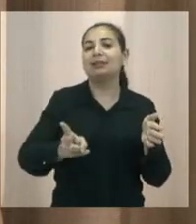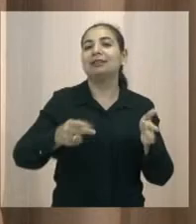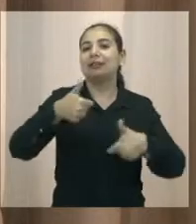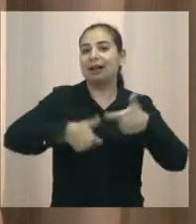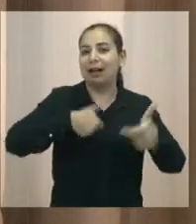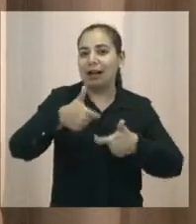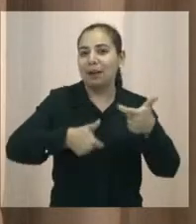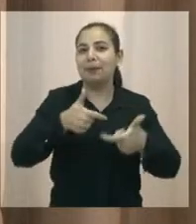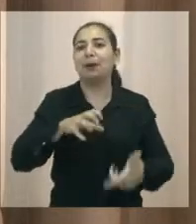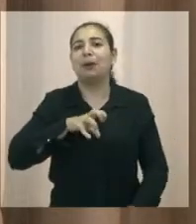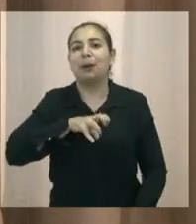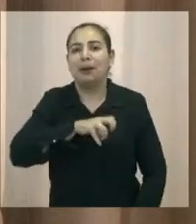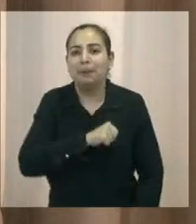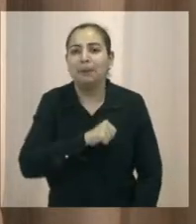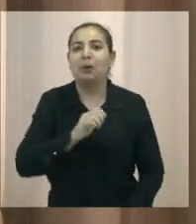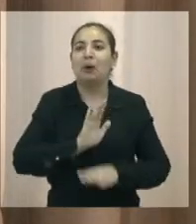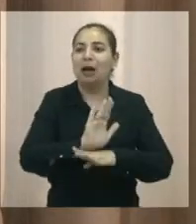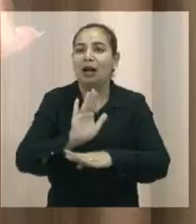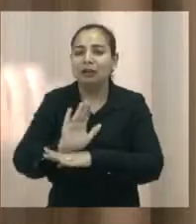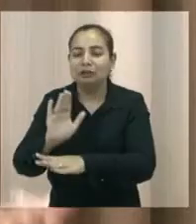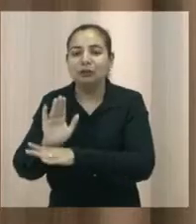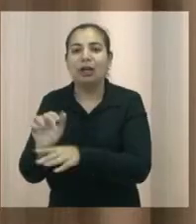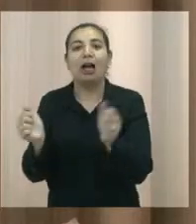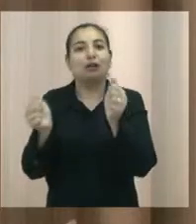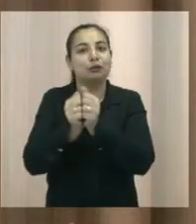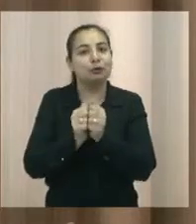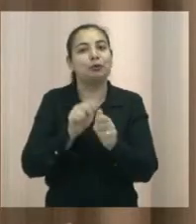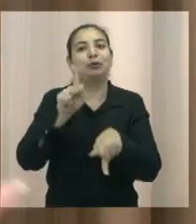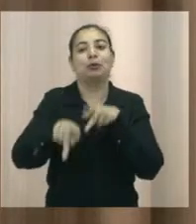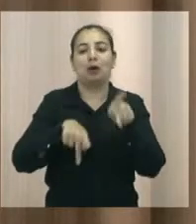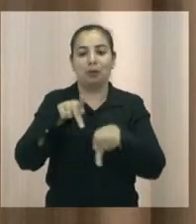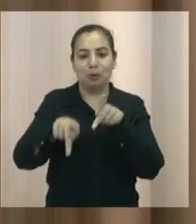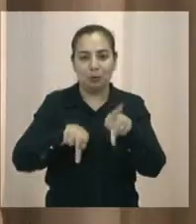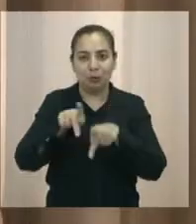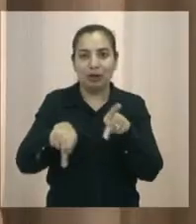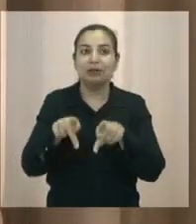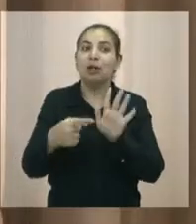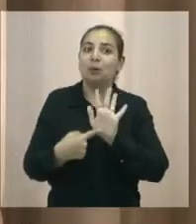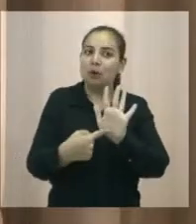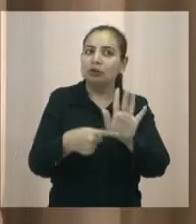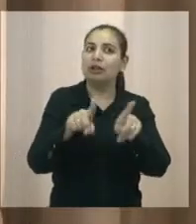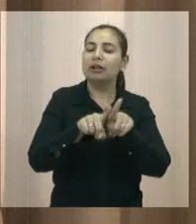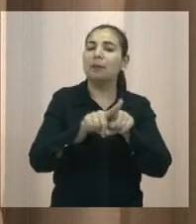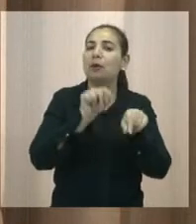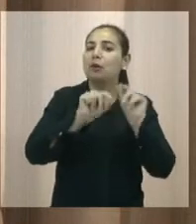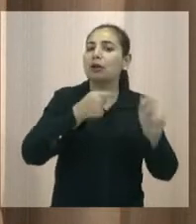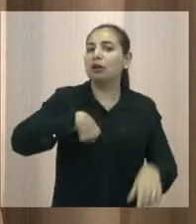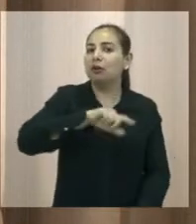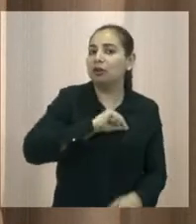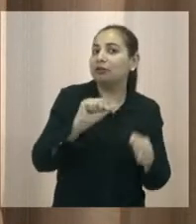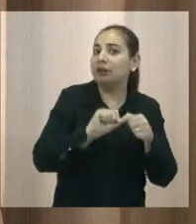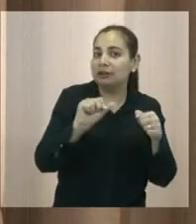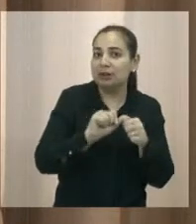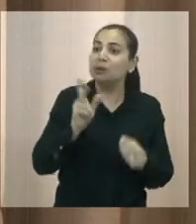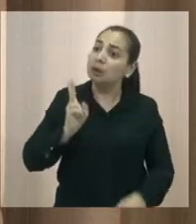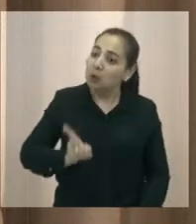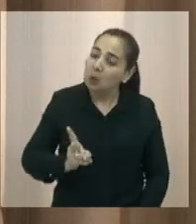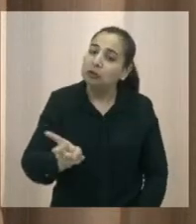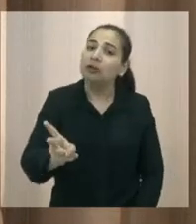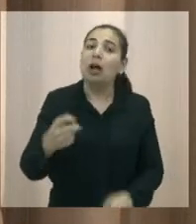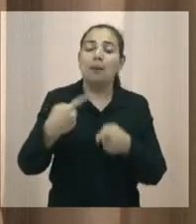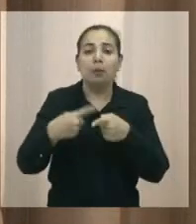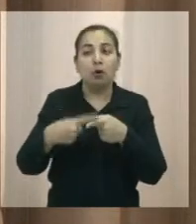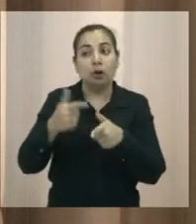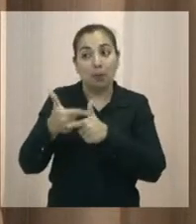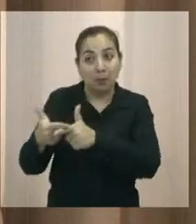junto do povo. Momento até de mostrar realmente o trabalho feito, né? Sim, e de dar continuidade, né? Porque os problemas da